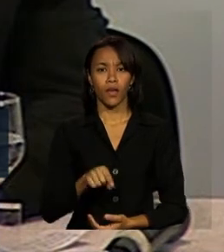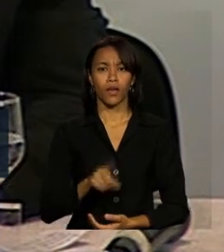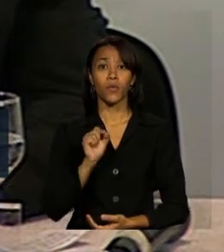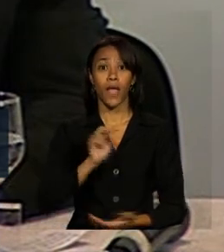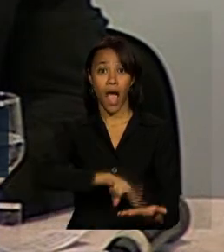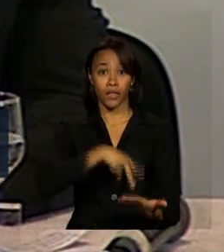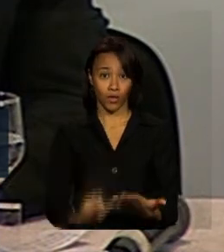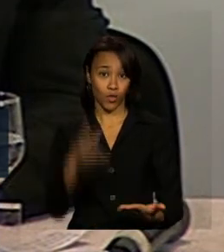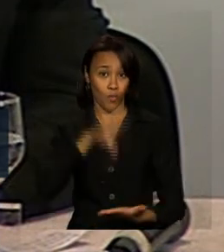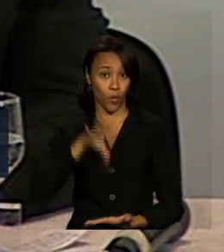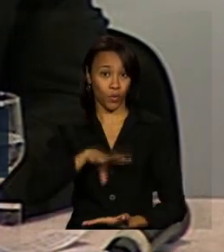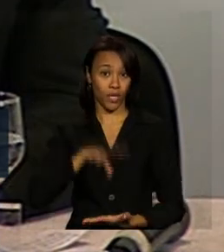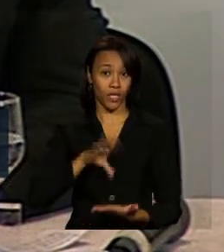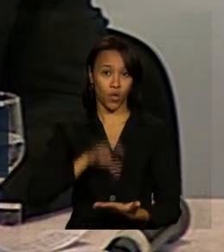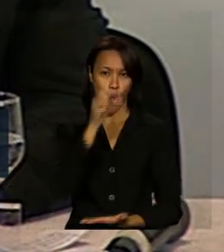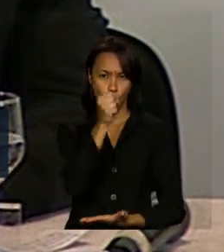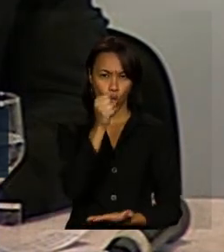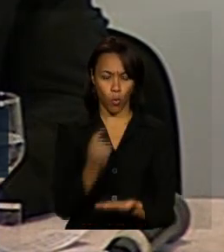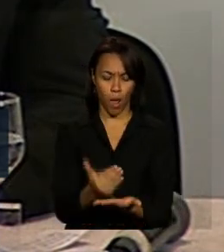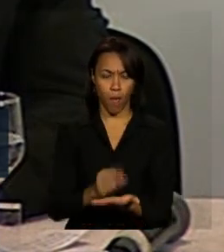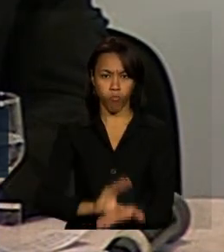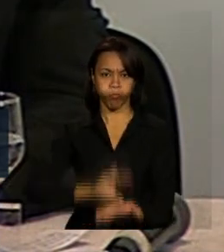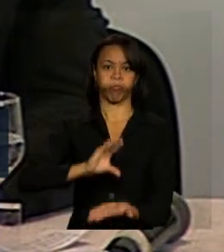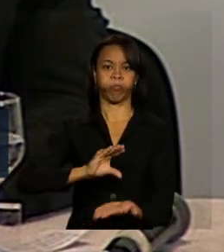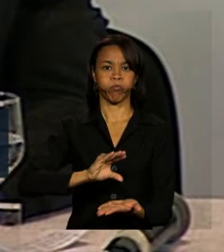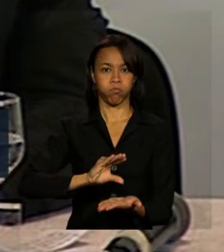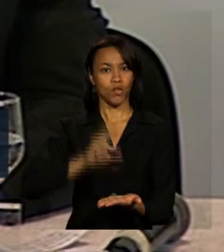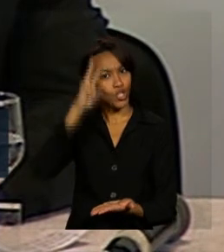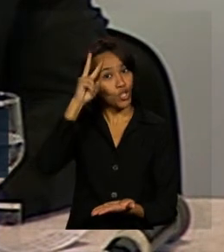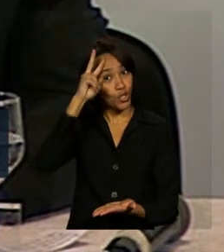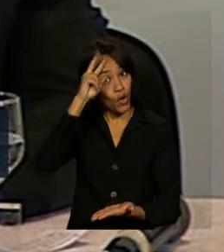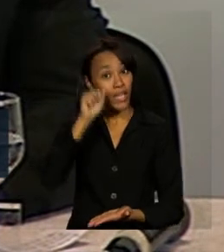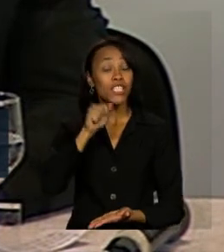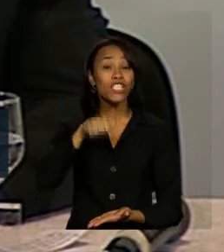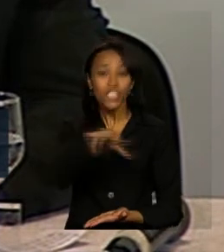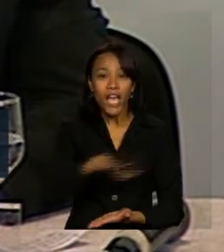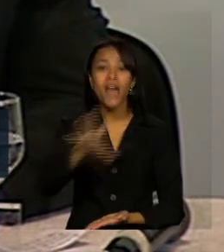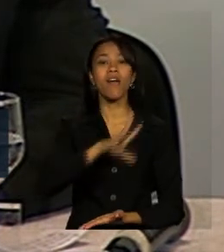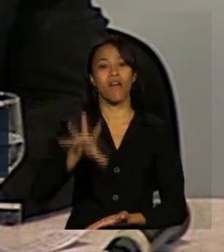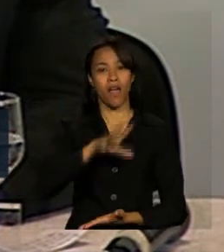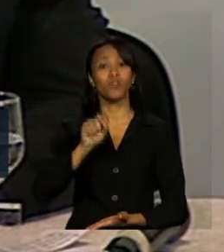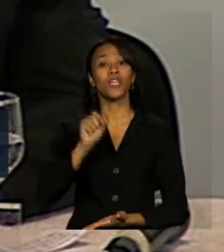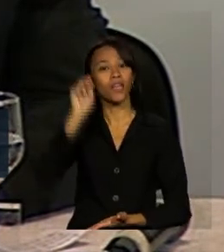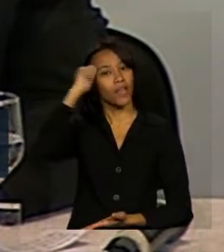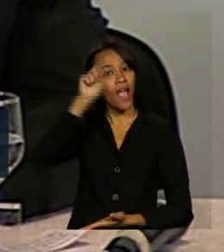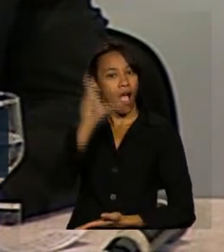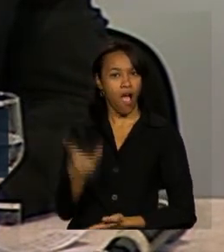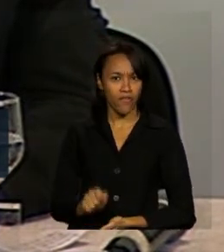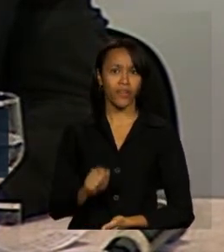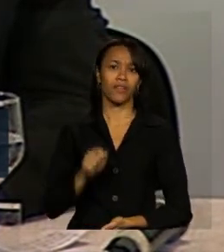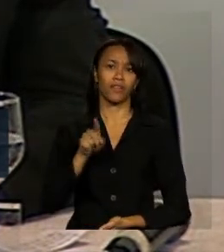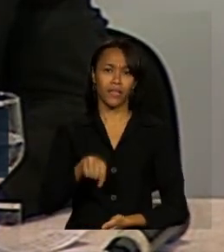tradução para o português dos 8 volumes da História Geral da África, esse memorável e